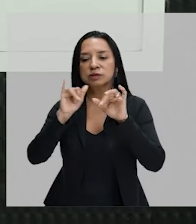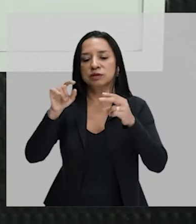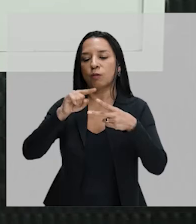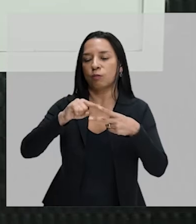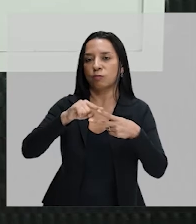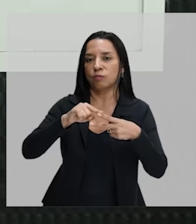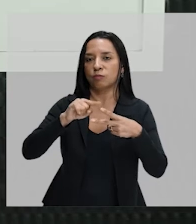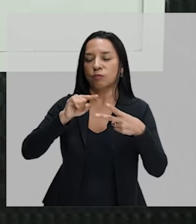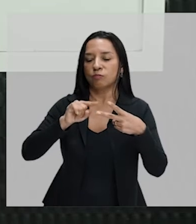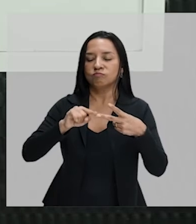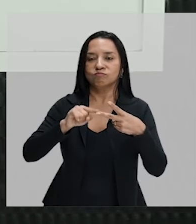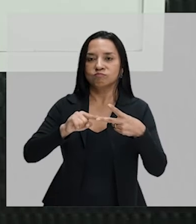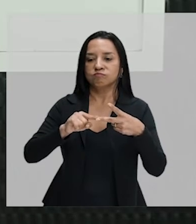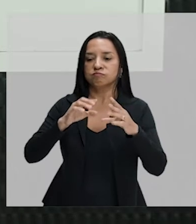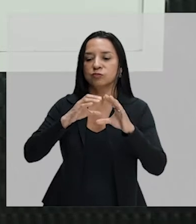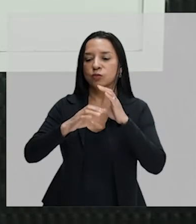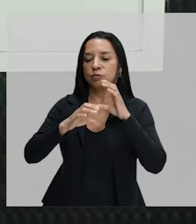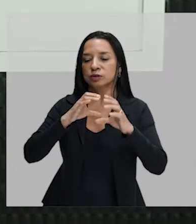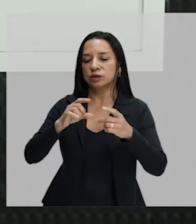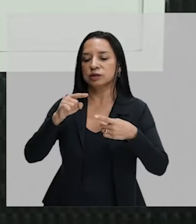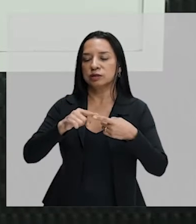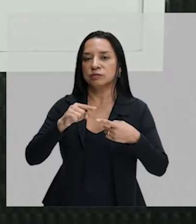anunciação, enquanto